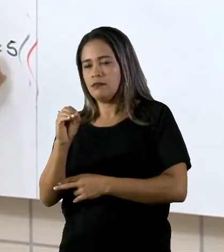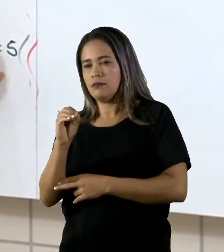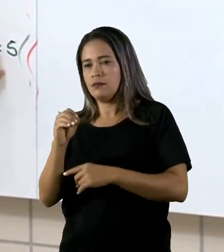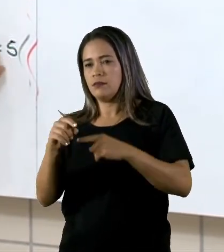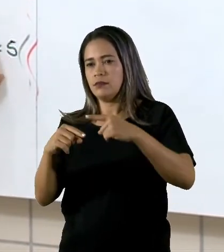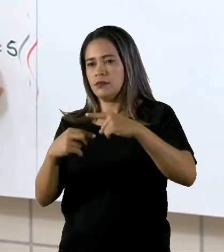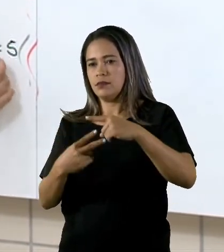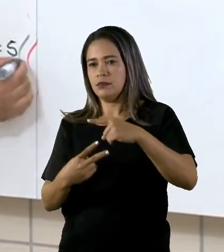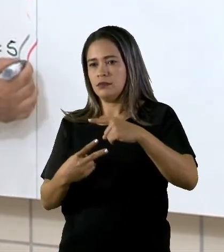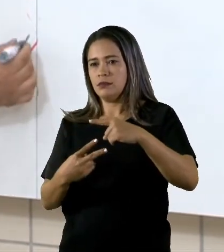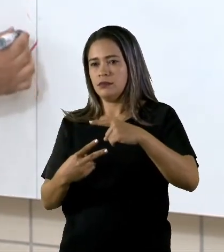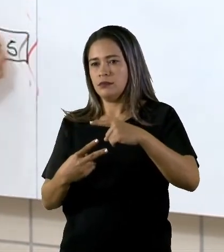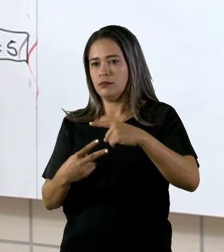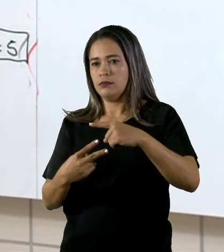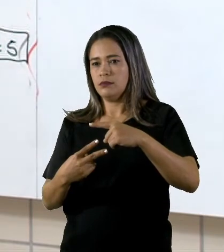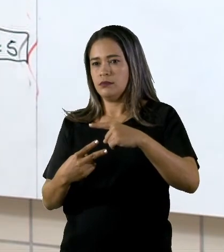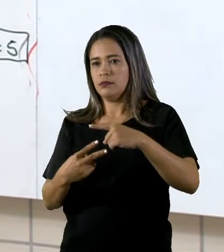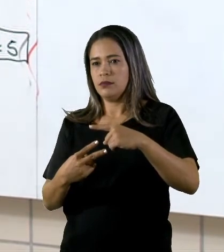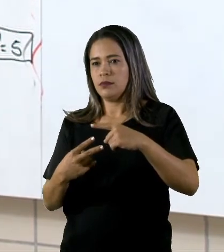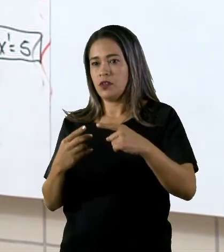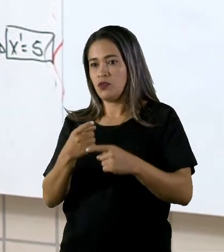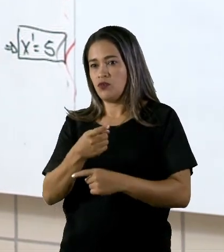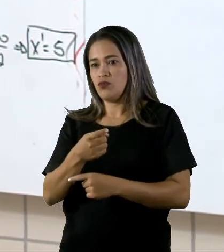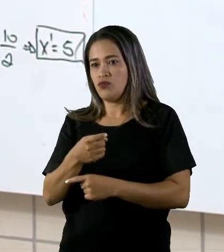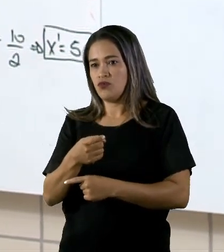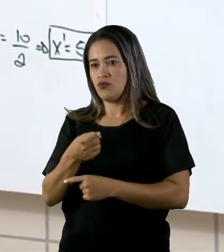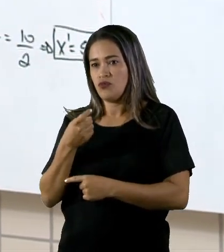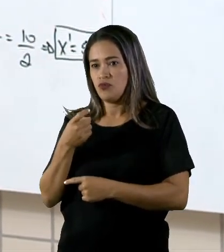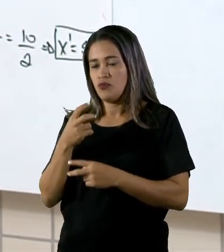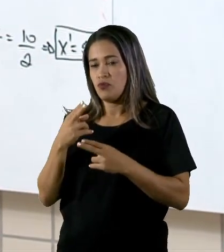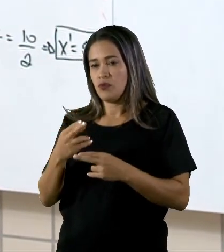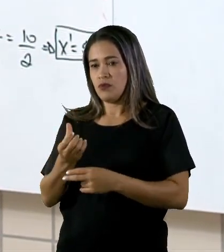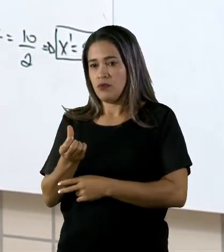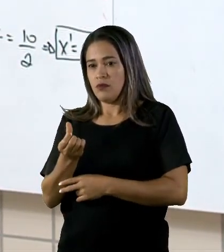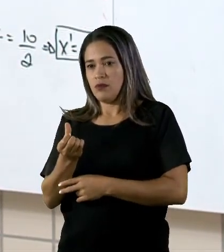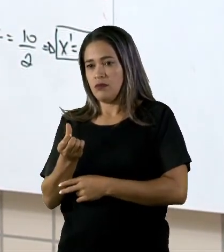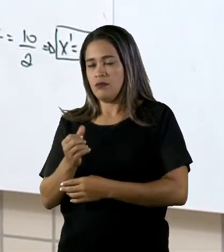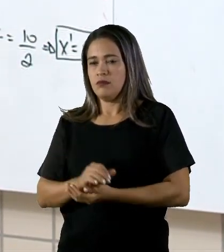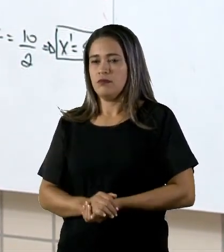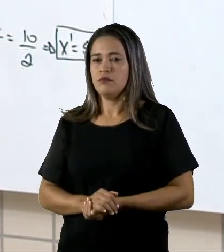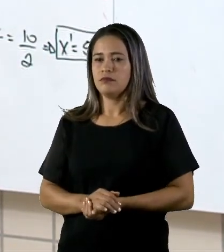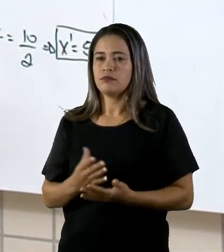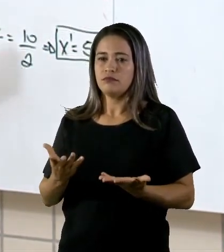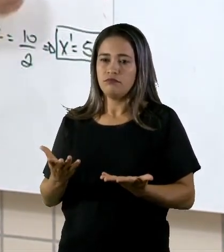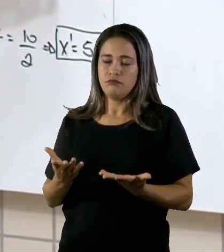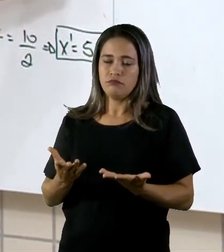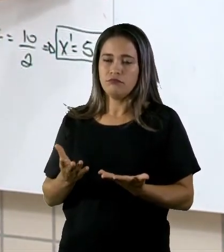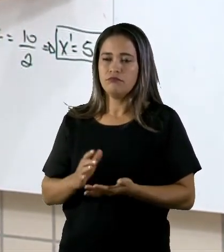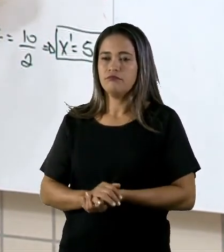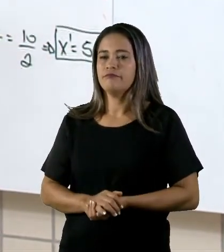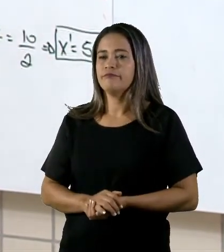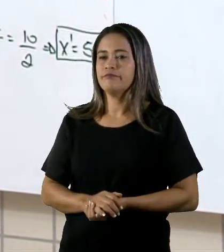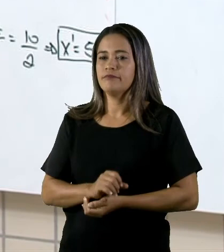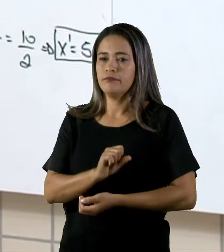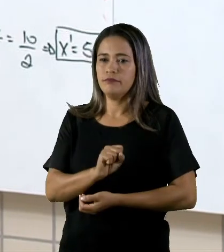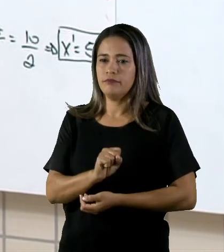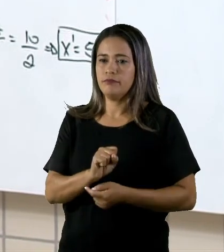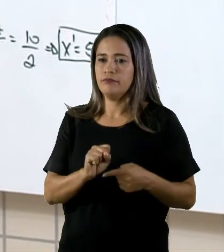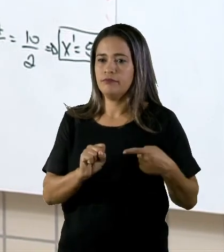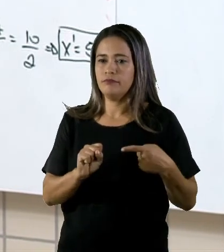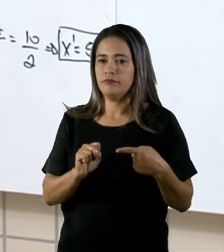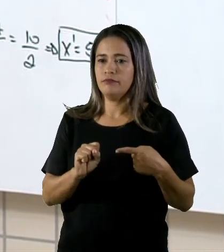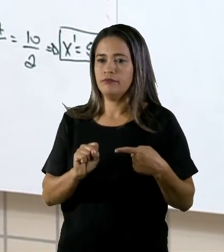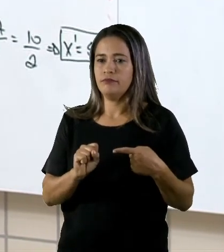deixar aqui mais visual para vocês. Então, o meu conjunto solução dessa equação, por ordem crescente, menos